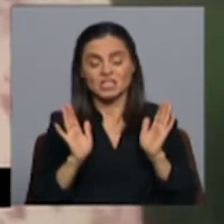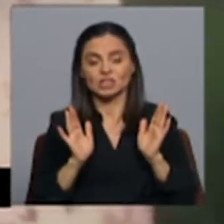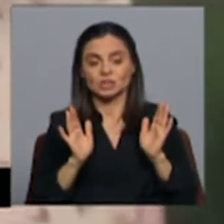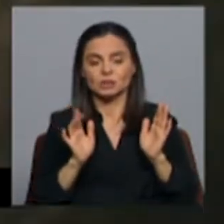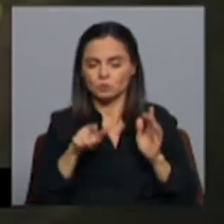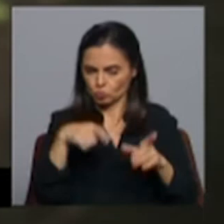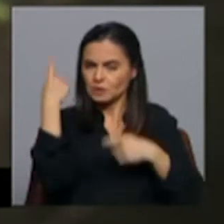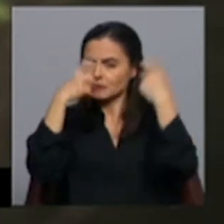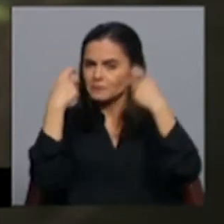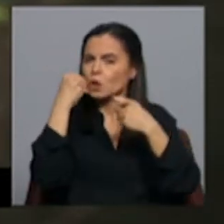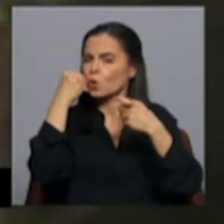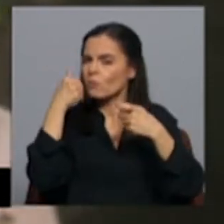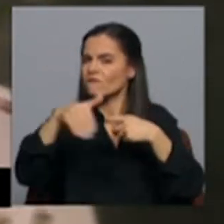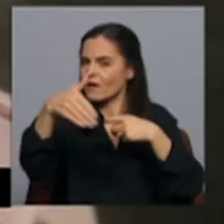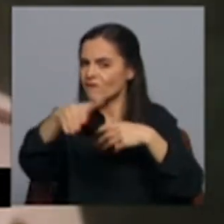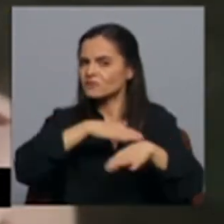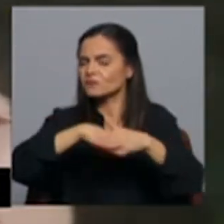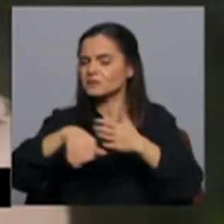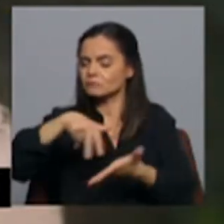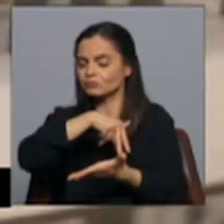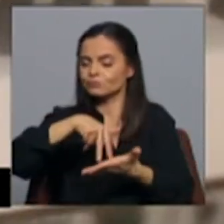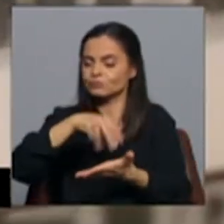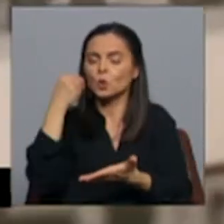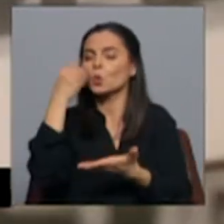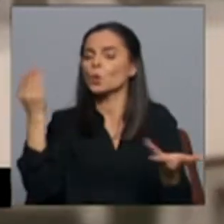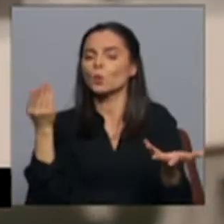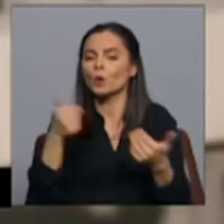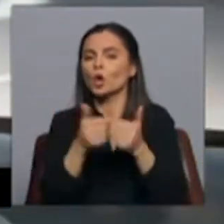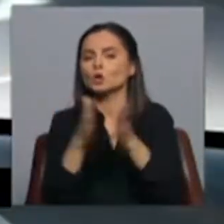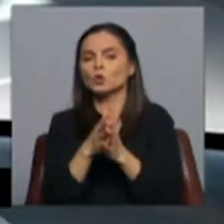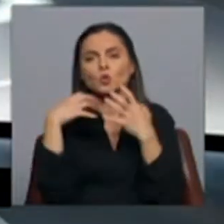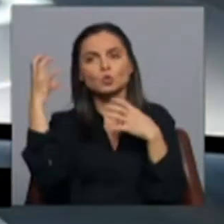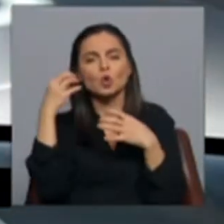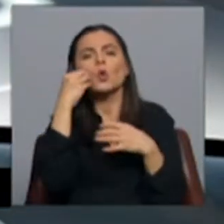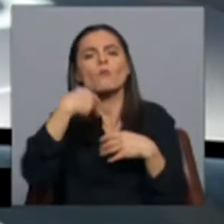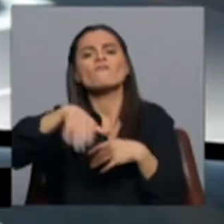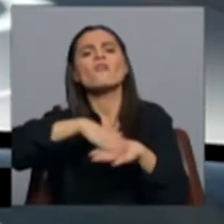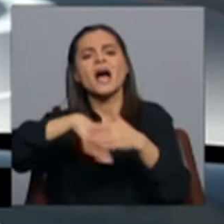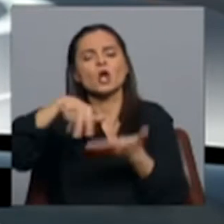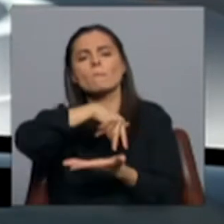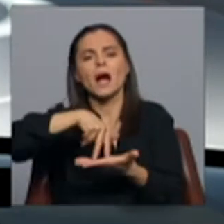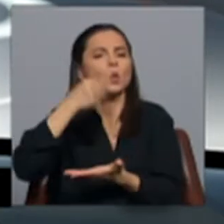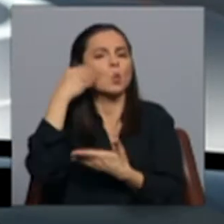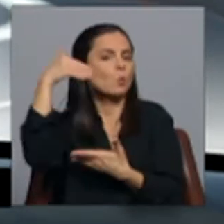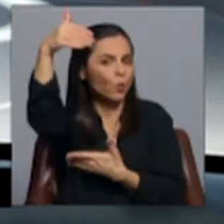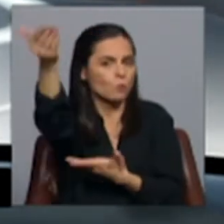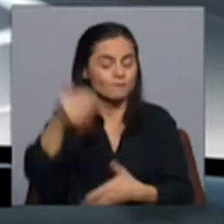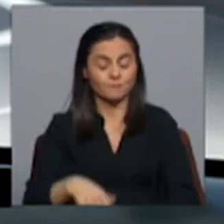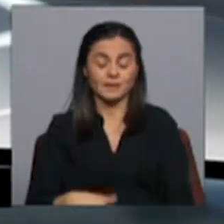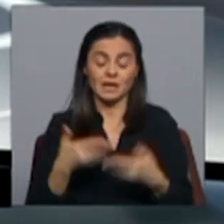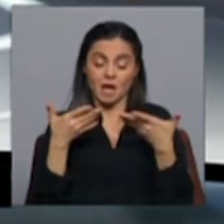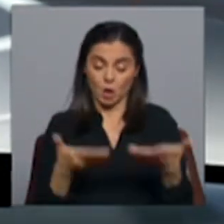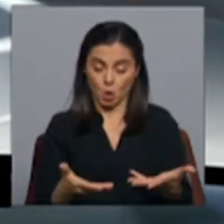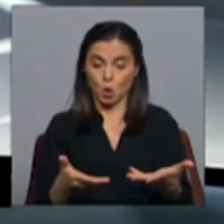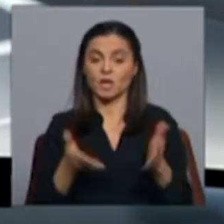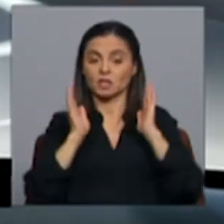estás a pensar como é que vais fazer o transfer de todo este som para o palco? Sim, neste momento estou